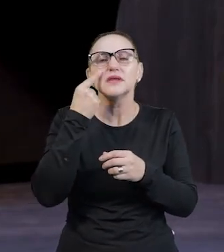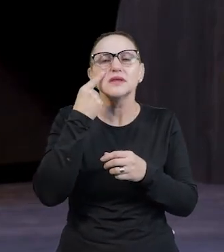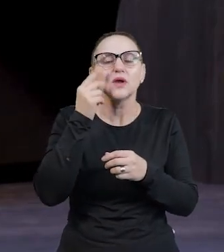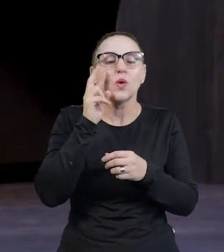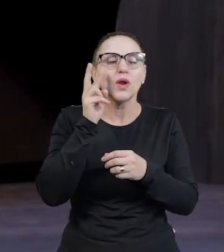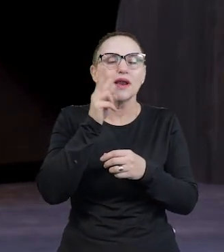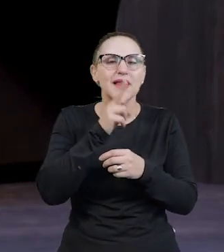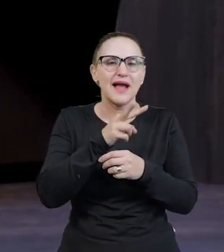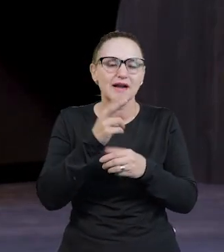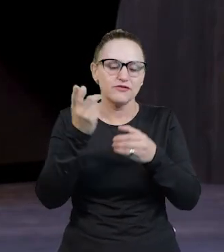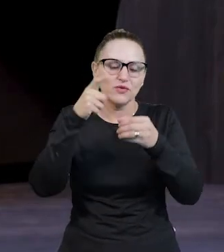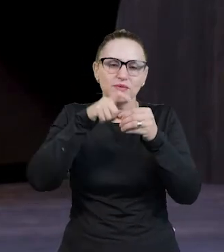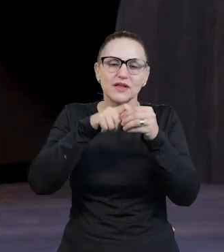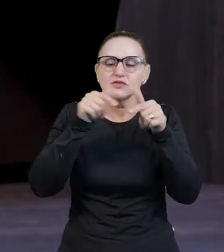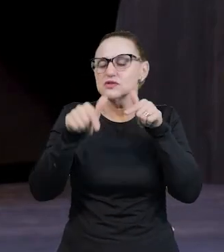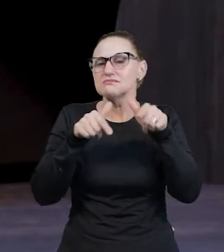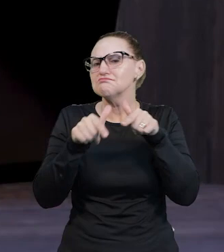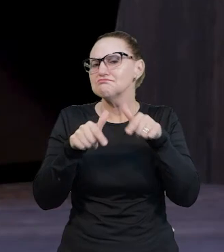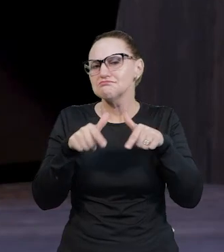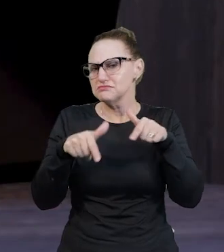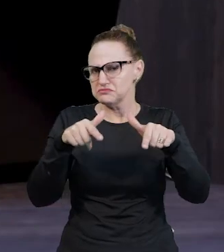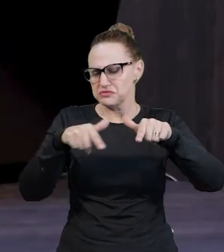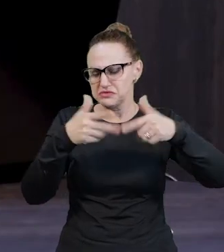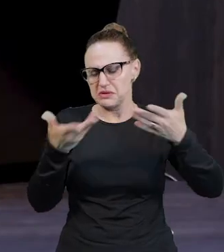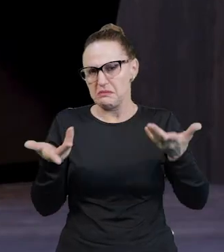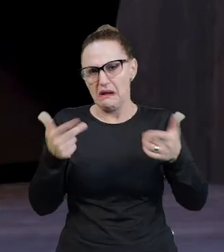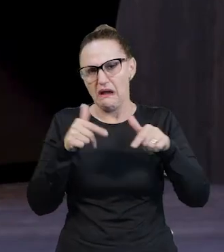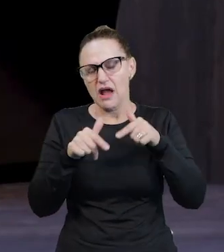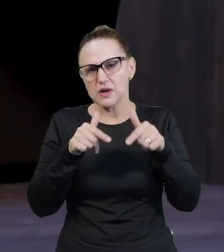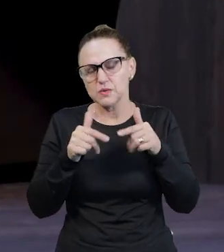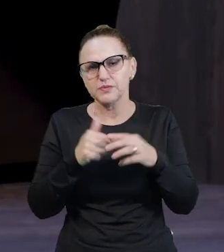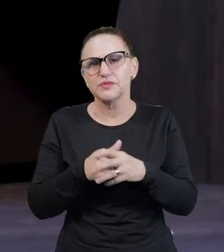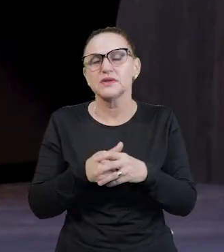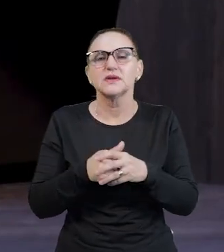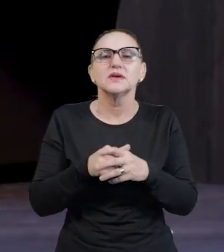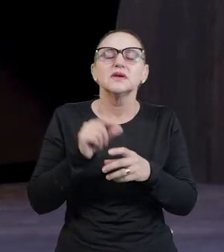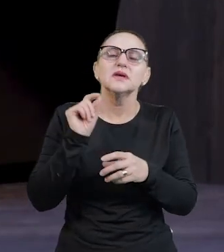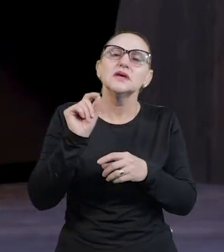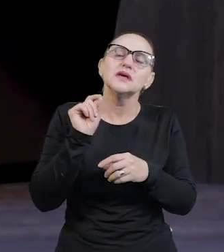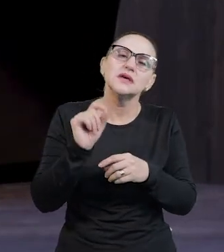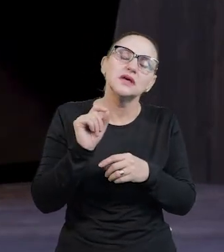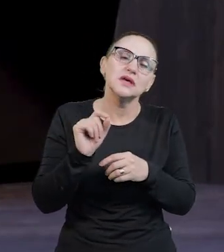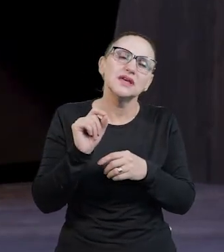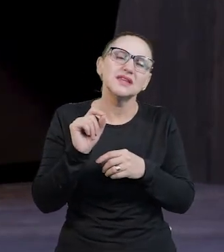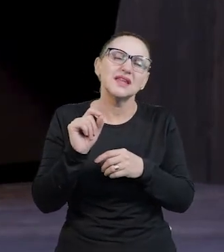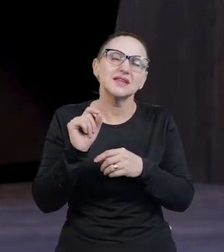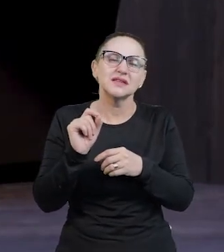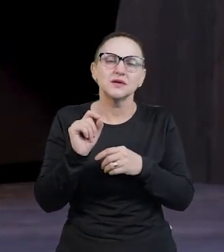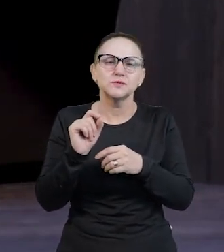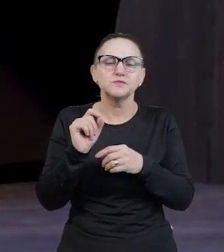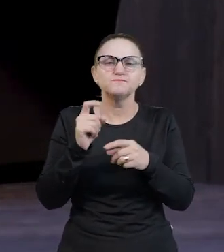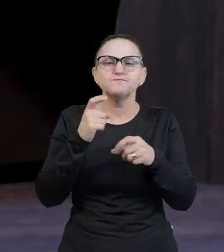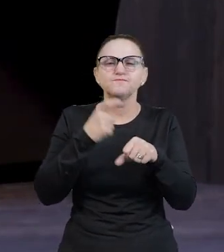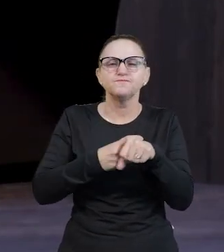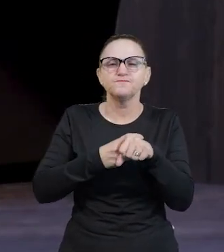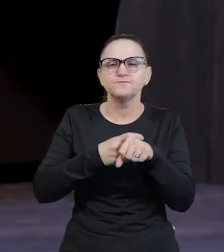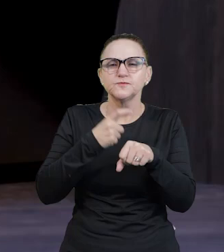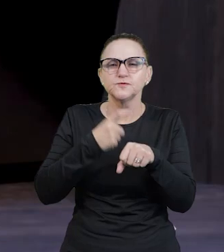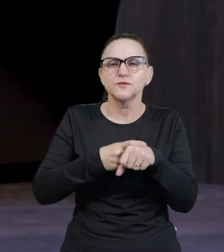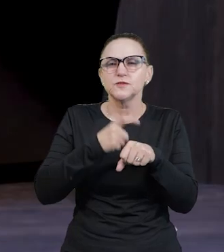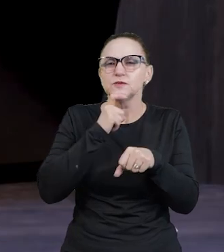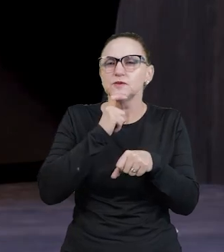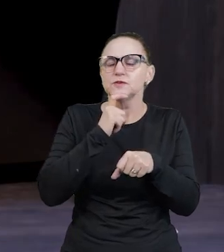modelo, porque em alguns quesitos ele está posto, que é tão engessado, nós como